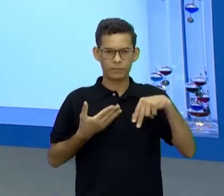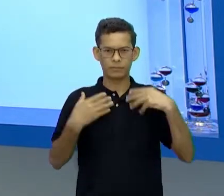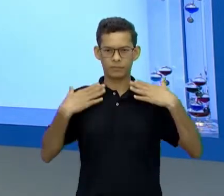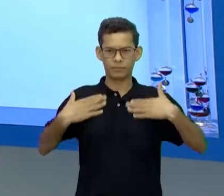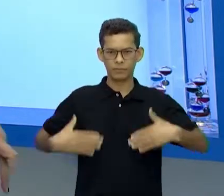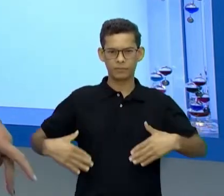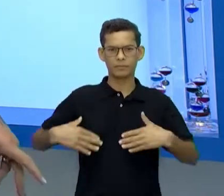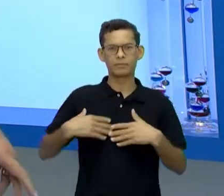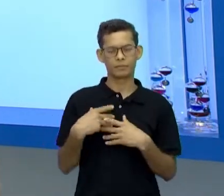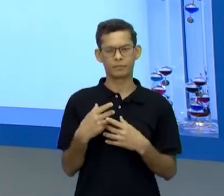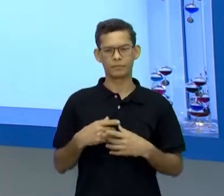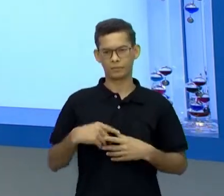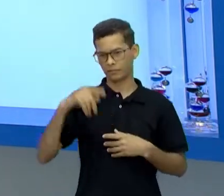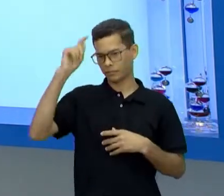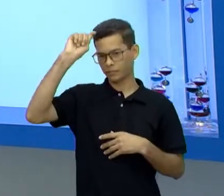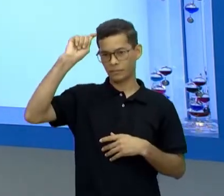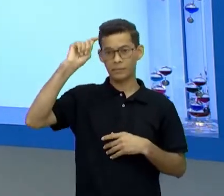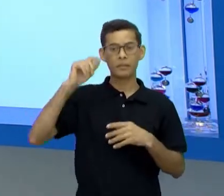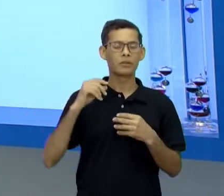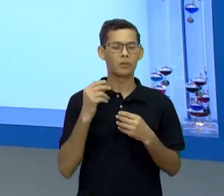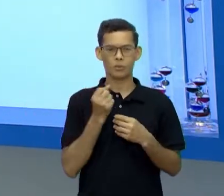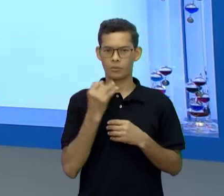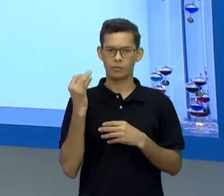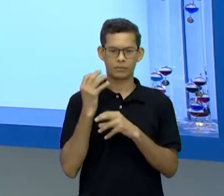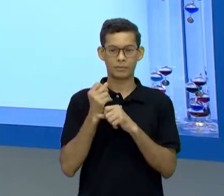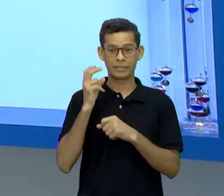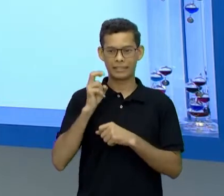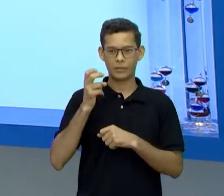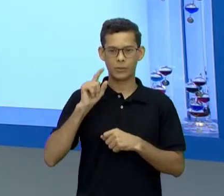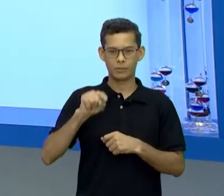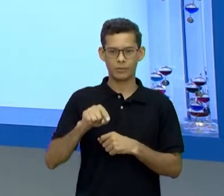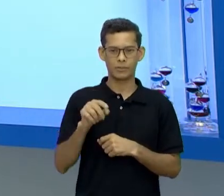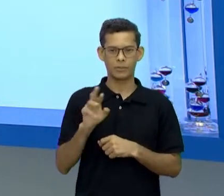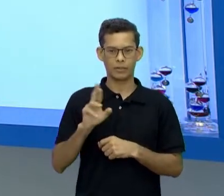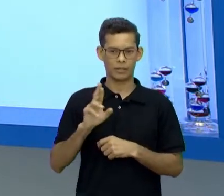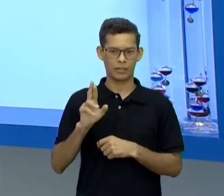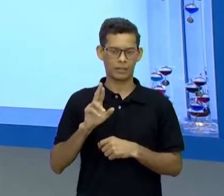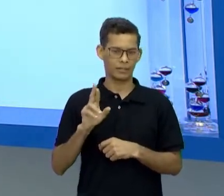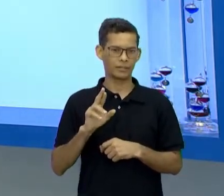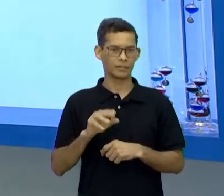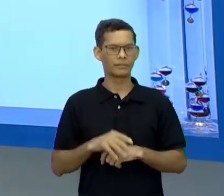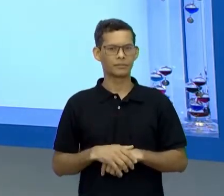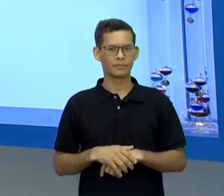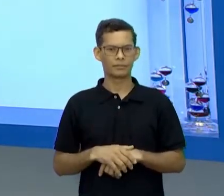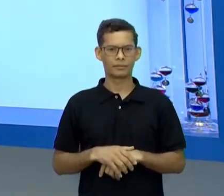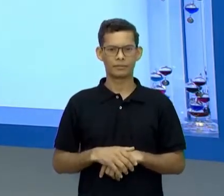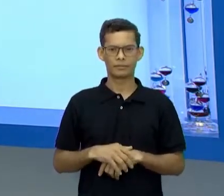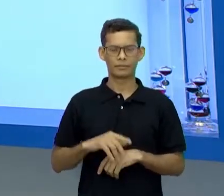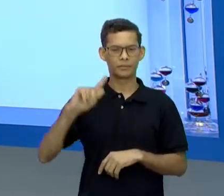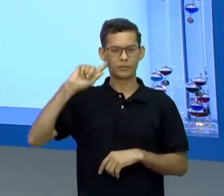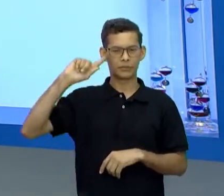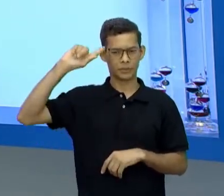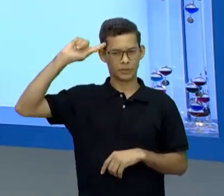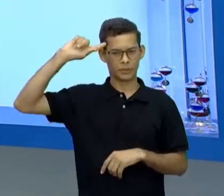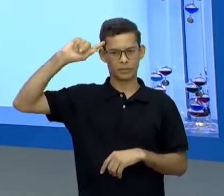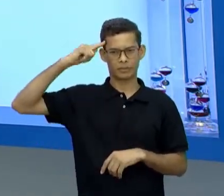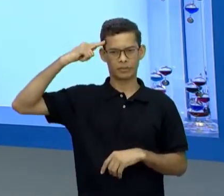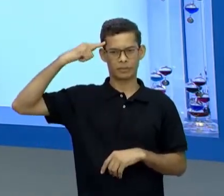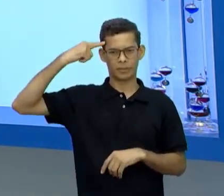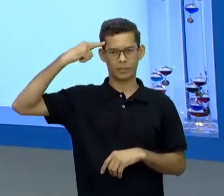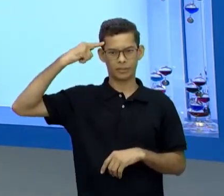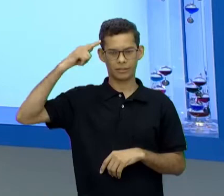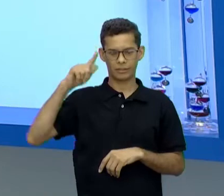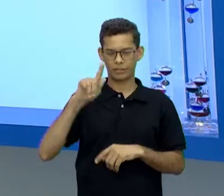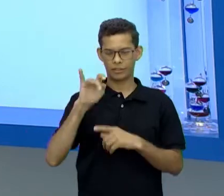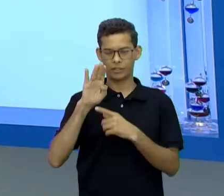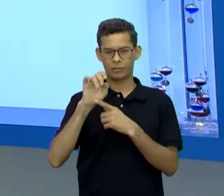aqui é 5 mil reais de gasto que ela tem aí para deixar esse look aqui certinho. Aqui. Fala, Gibarina! Tudo bem aí? Dá